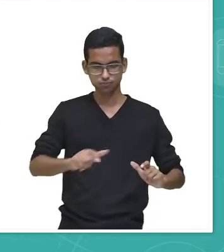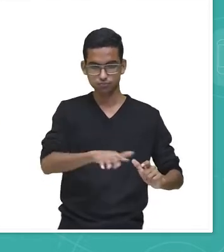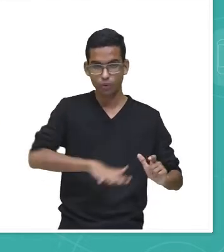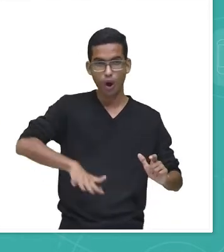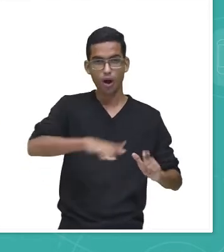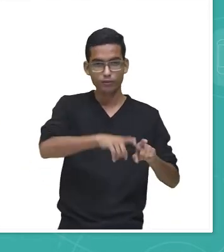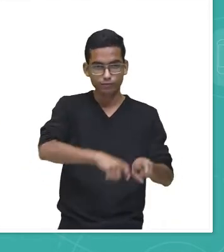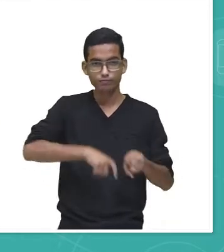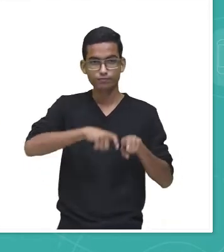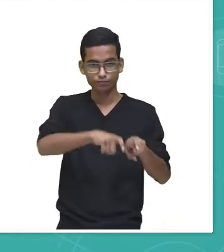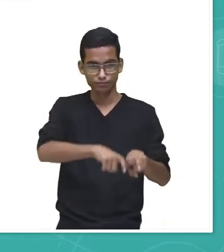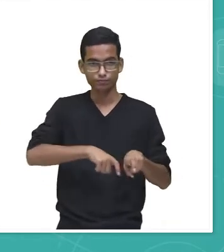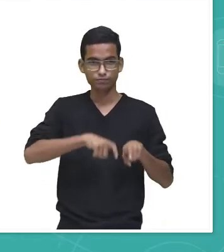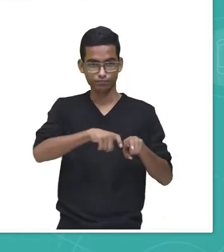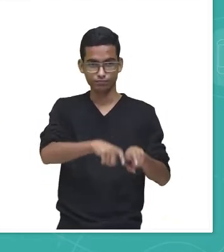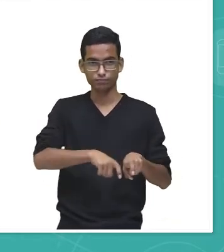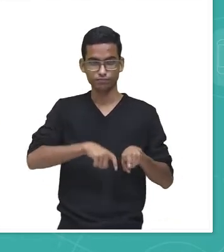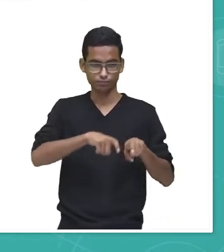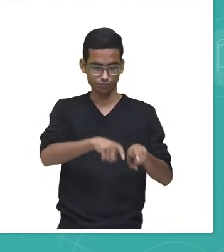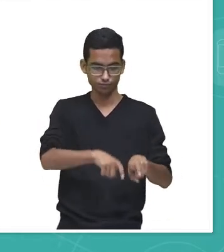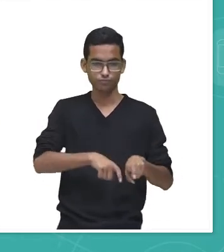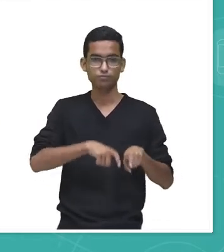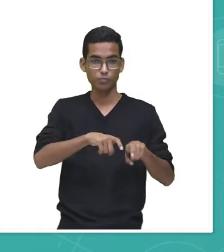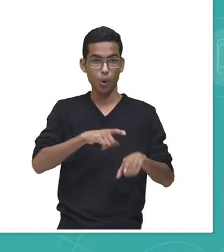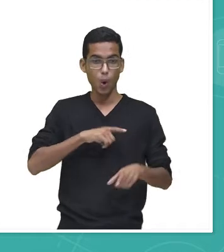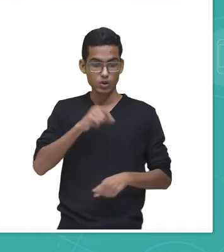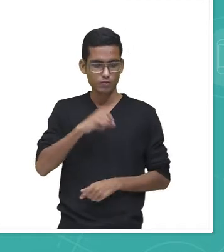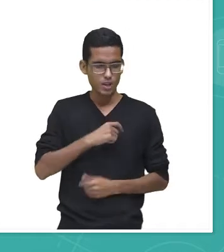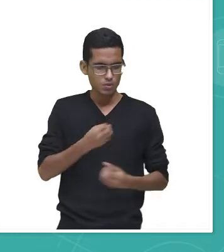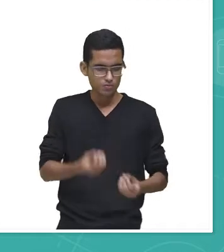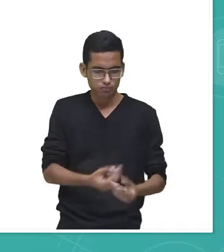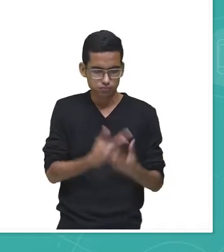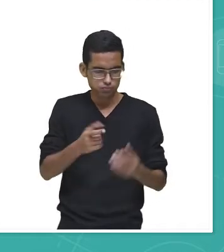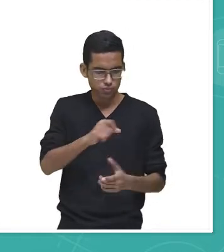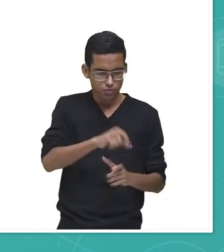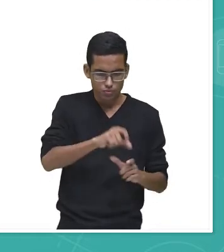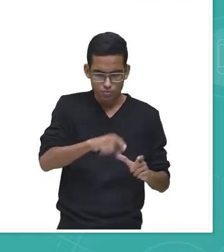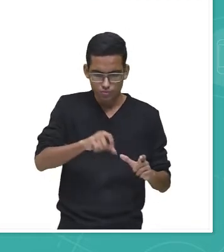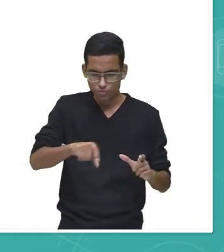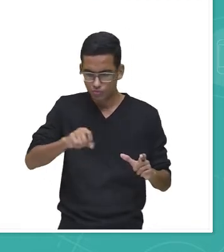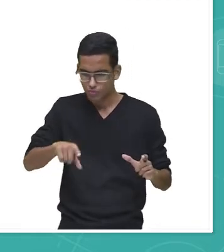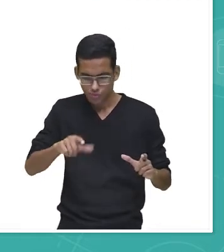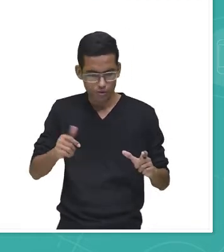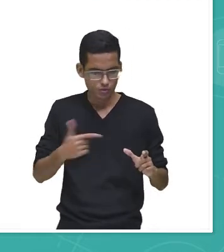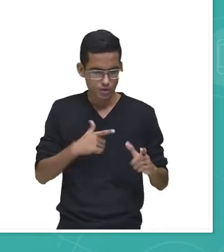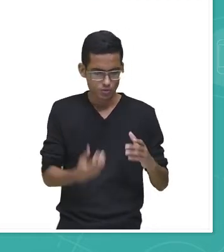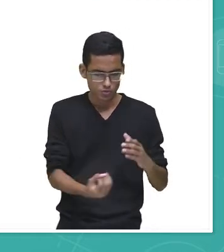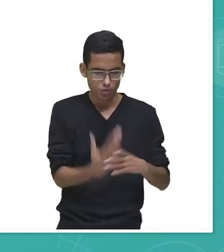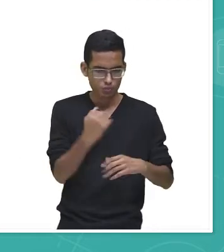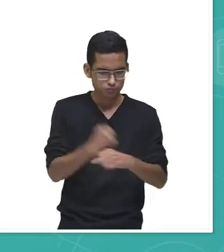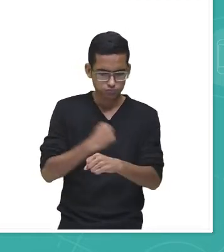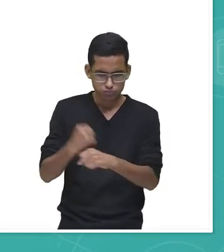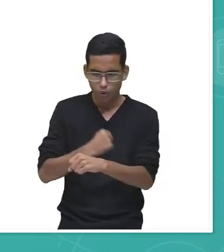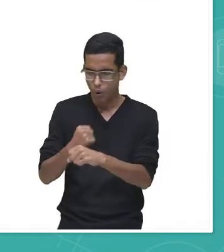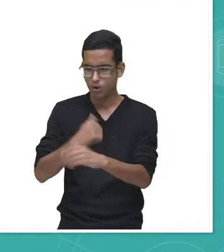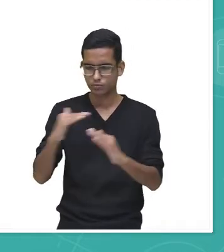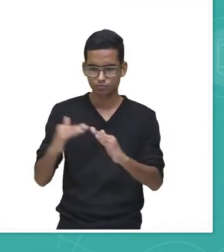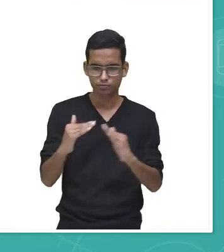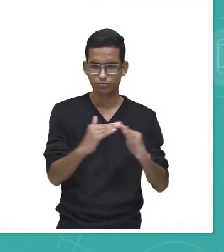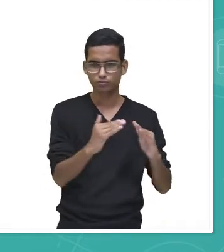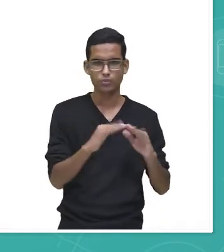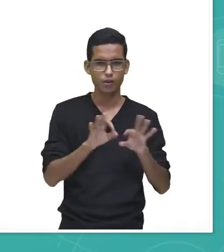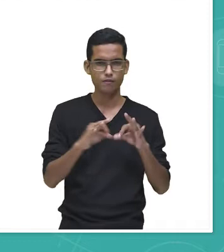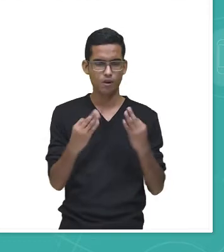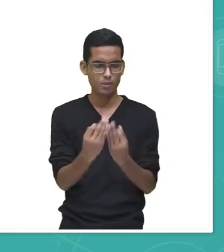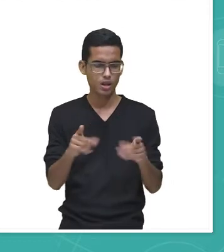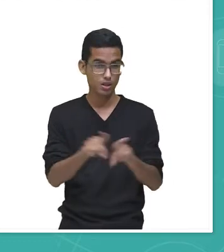campo, para essa área rural, onde eu vou produzir, onde eu vou viver, onde eu vou constituir família, certo? E